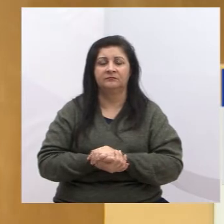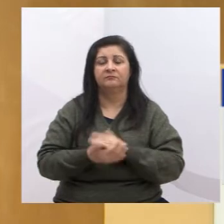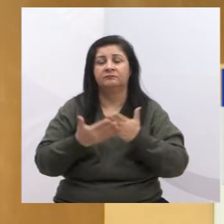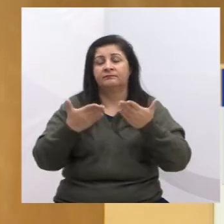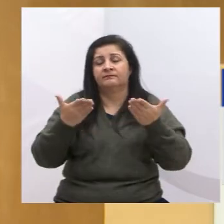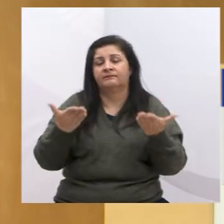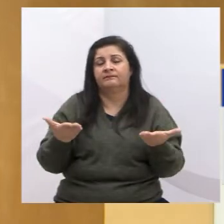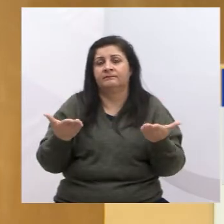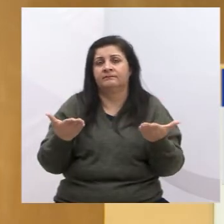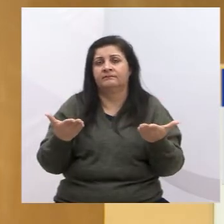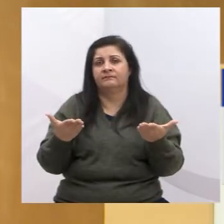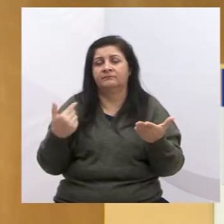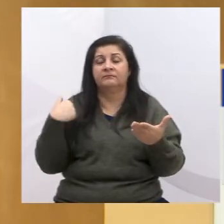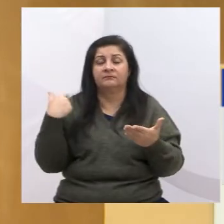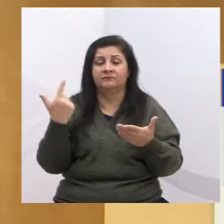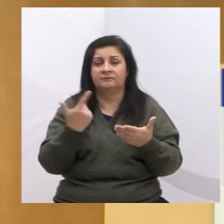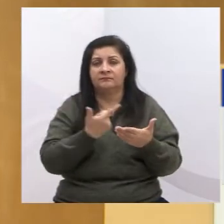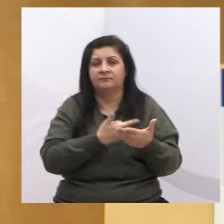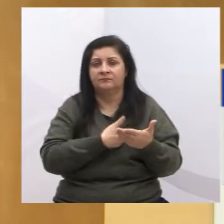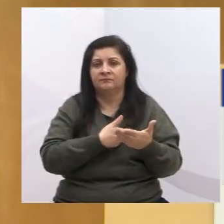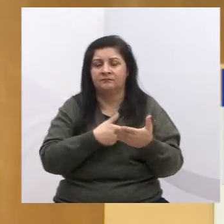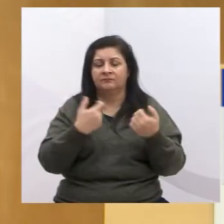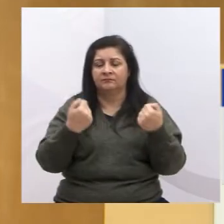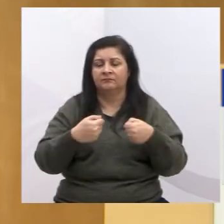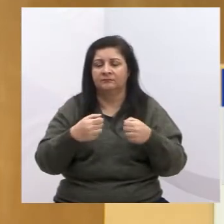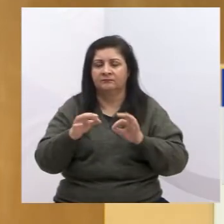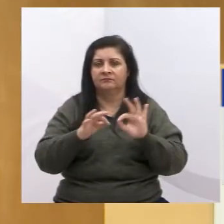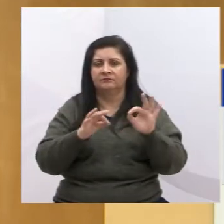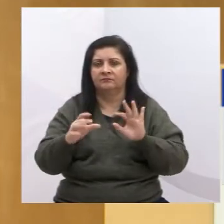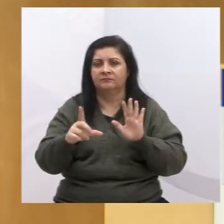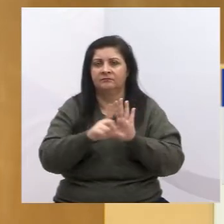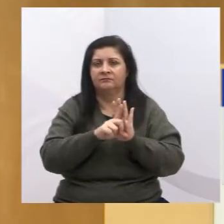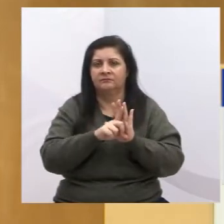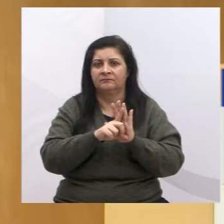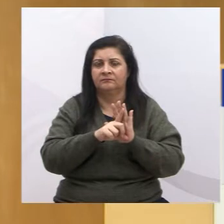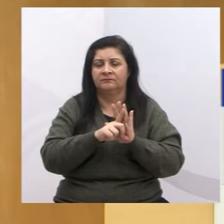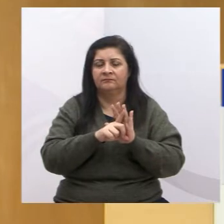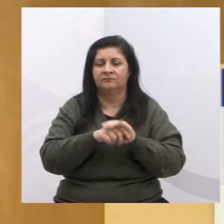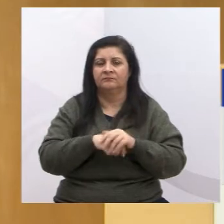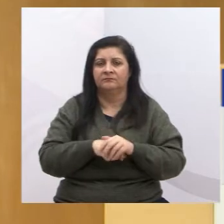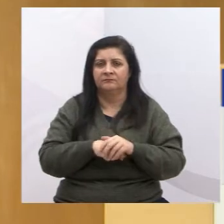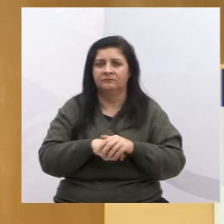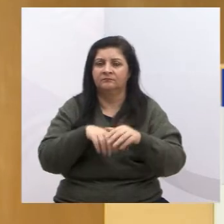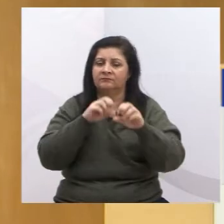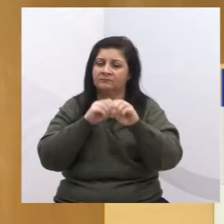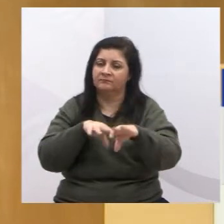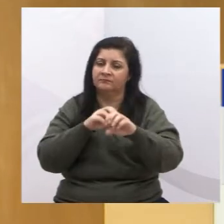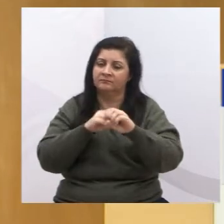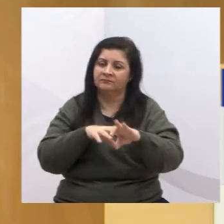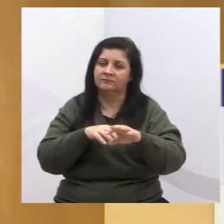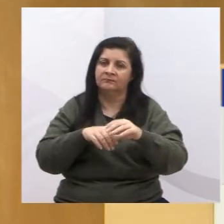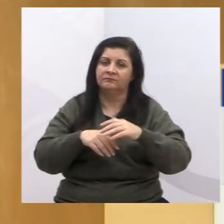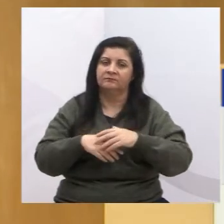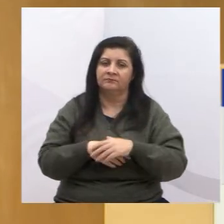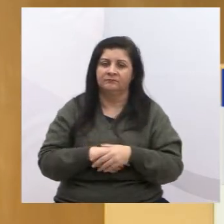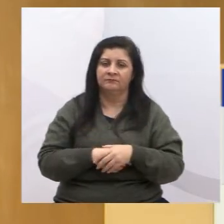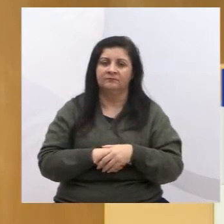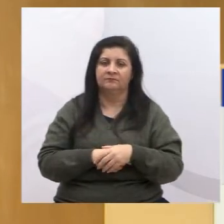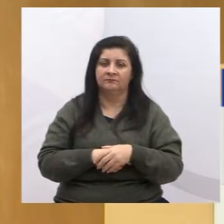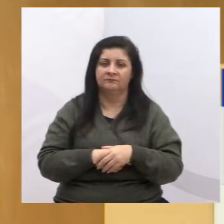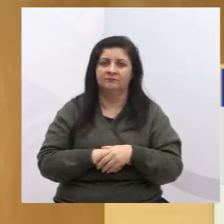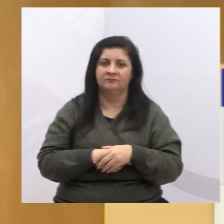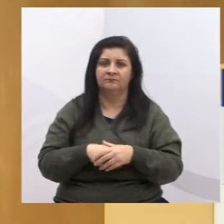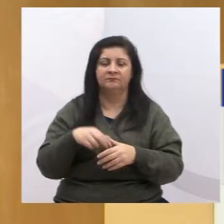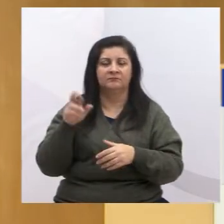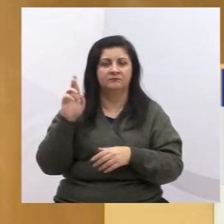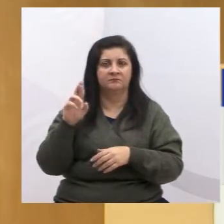infelizmente, nós temos que criar dispositivos legais para estar disciplinando, e o Rodrigo foi